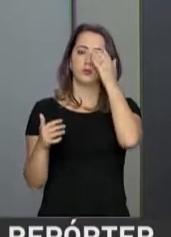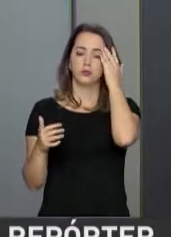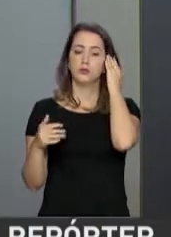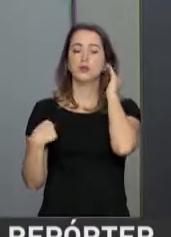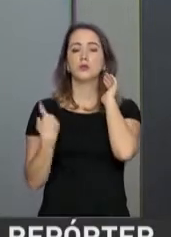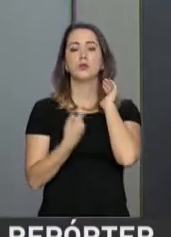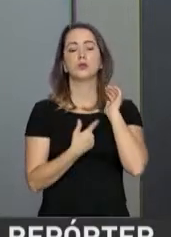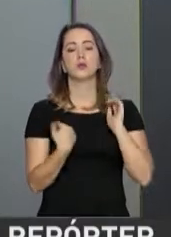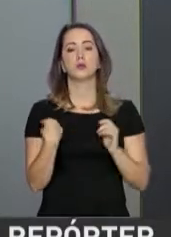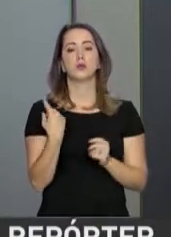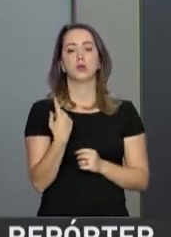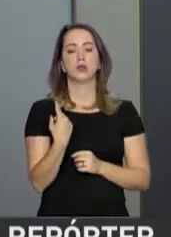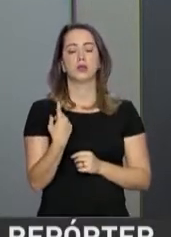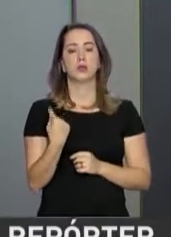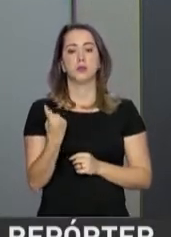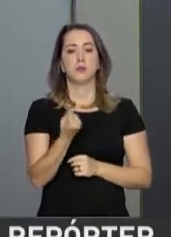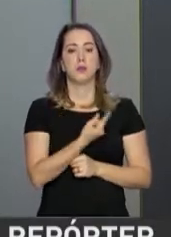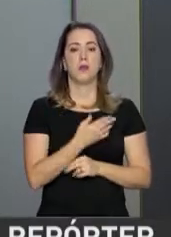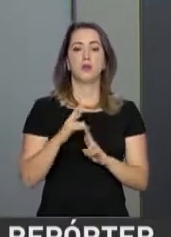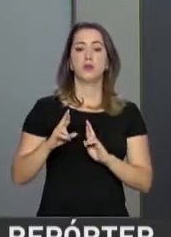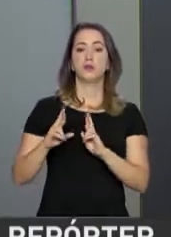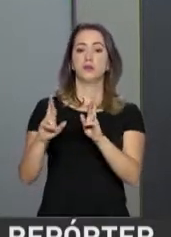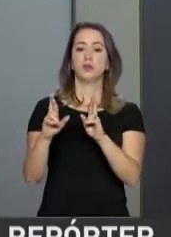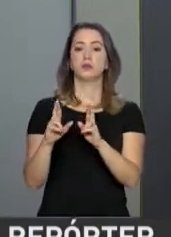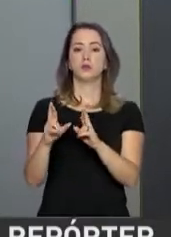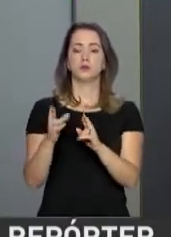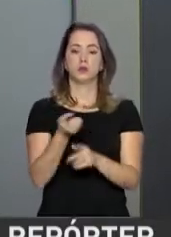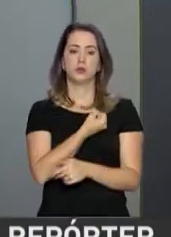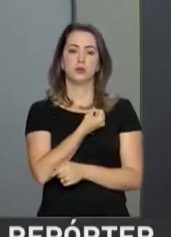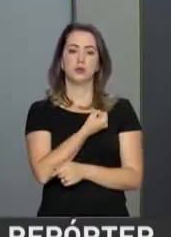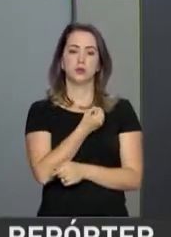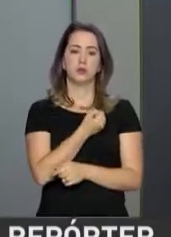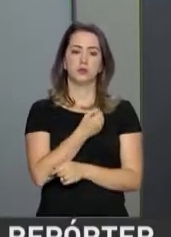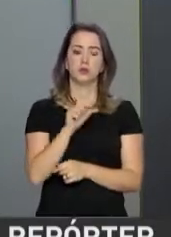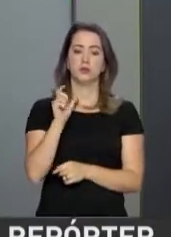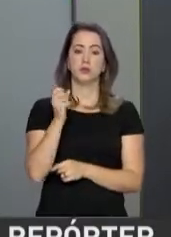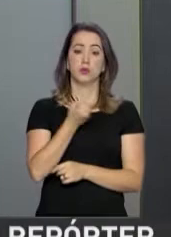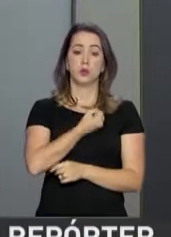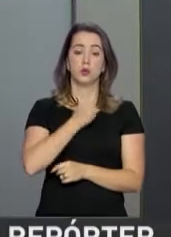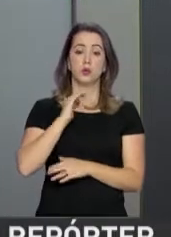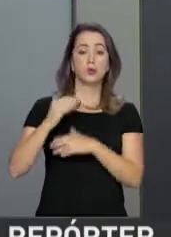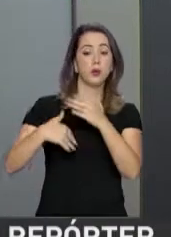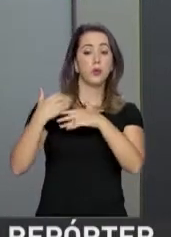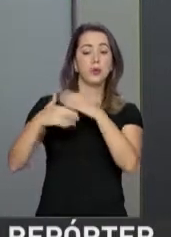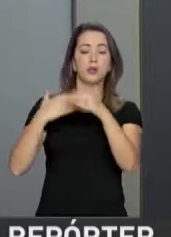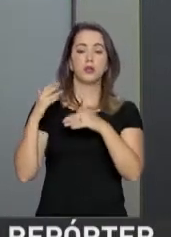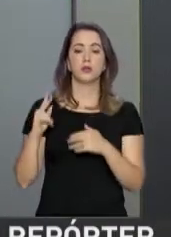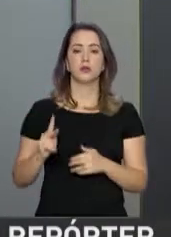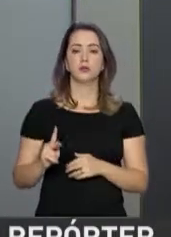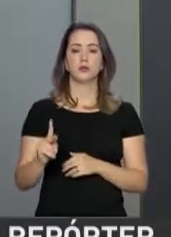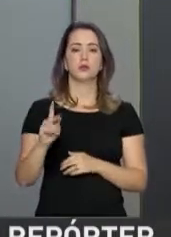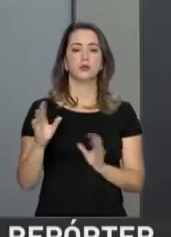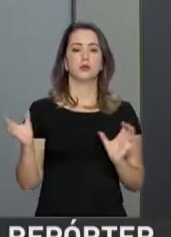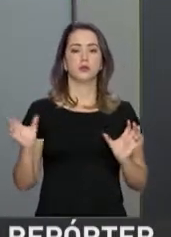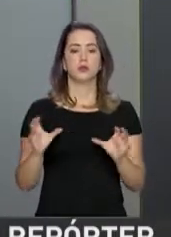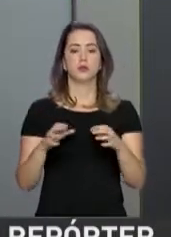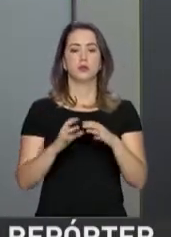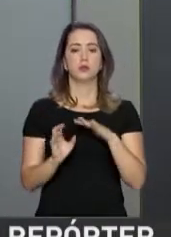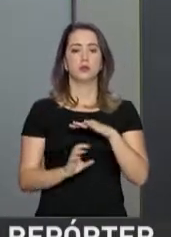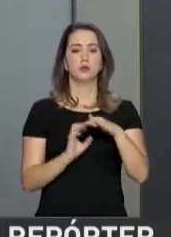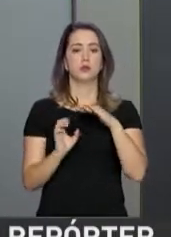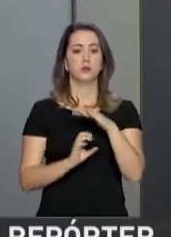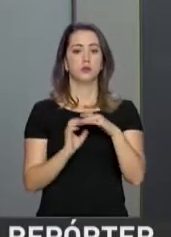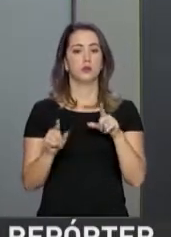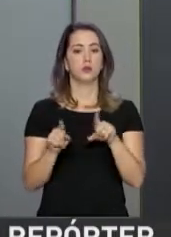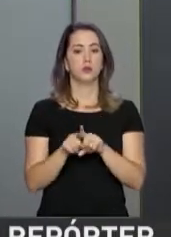então ea gente espera que esse número exponencialmente já vem aumentando no mercado de pequenas e